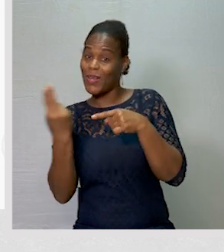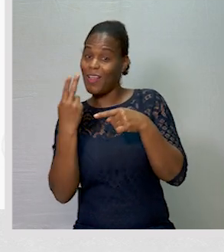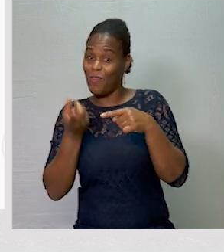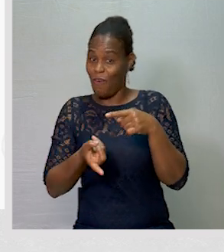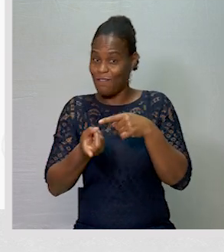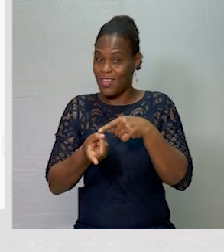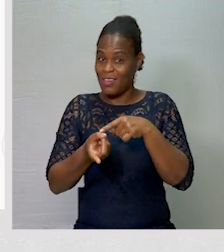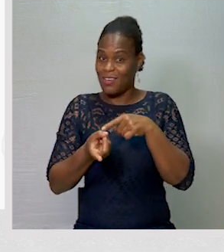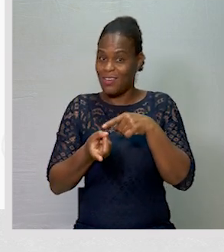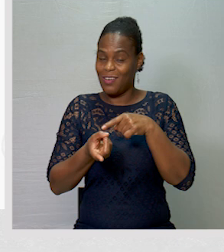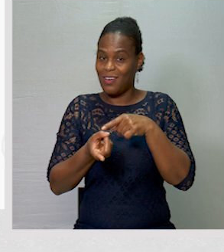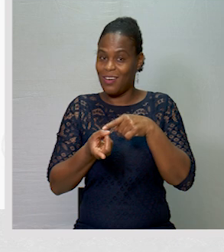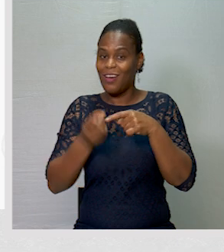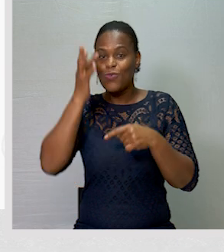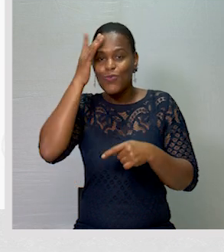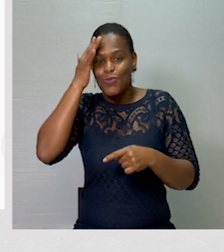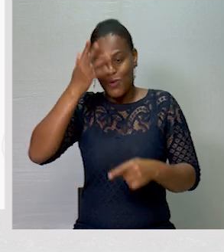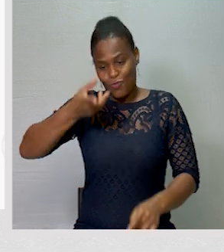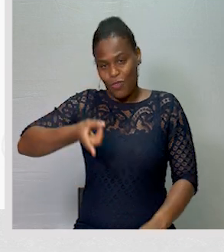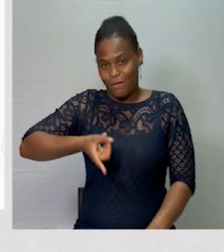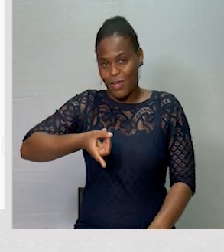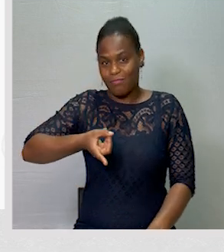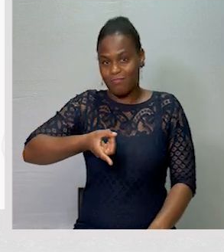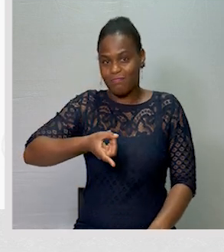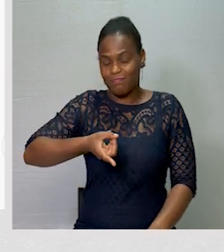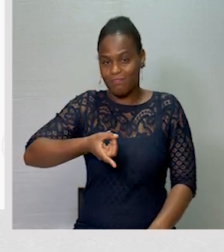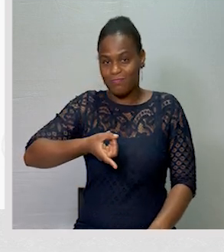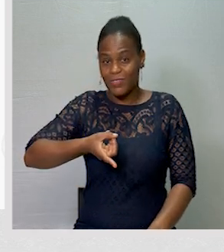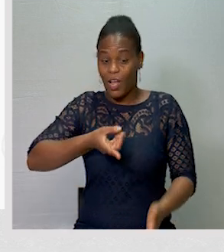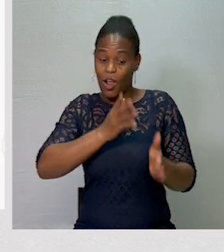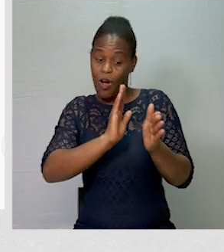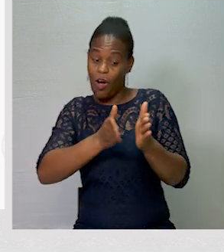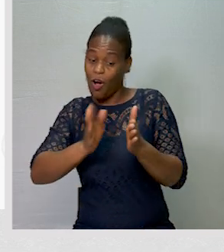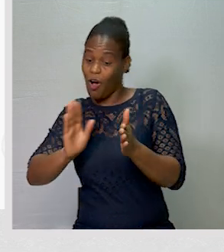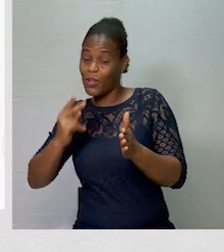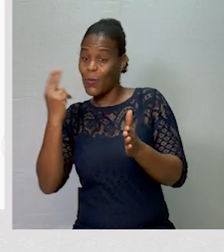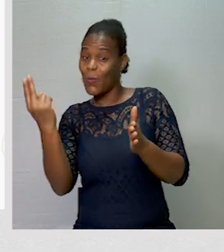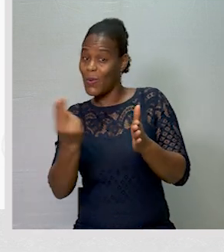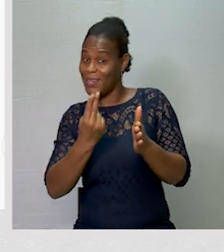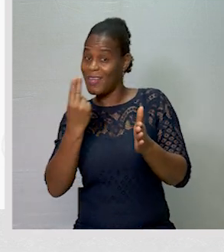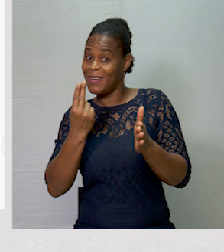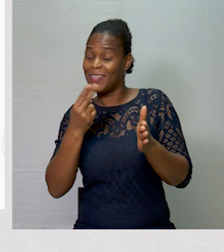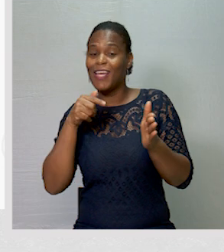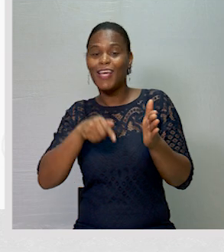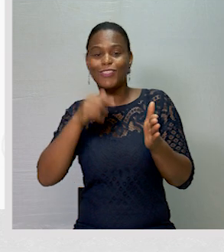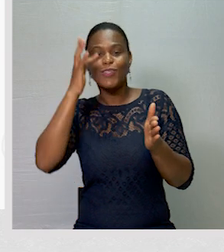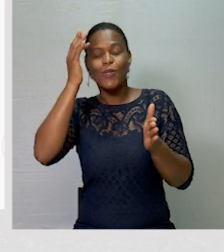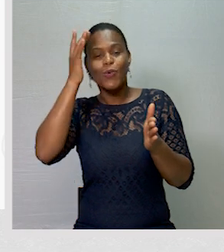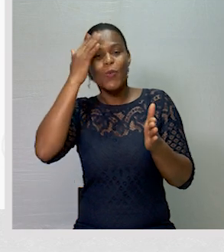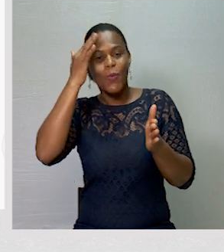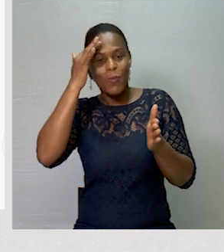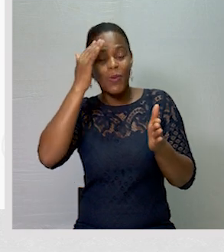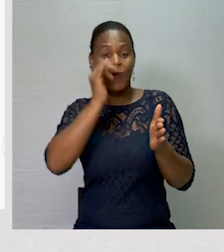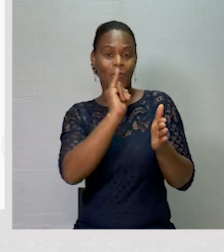unidade 9, o valor, o algarismo 9, está na ordem das unidades, então